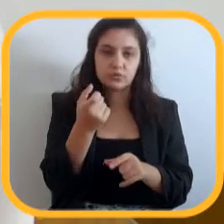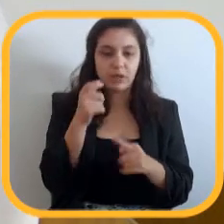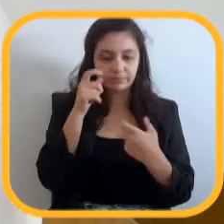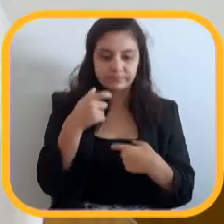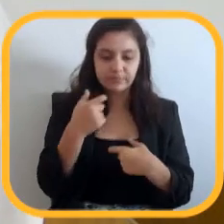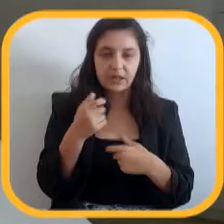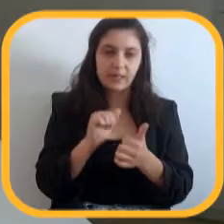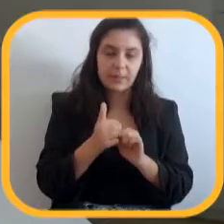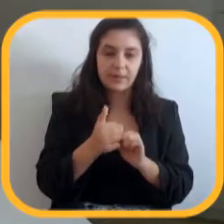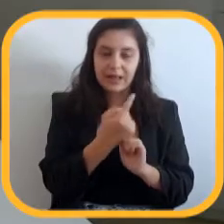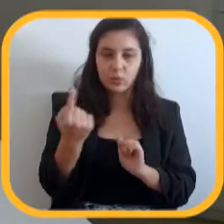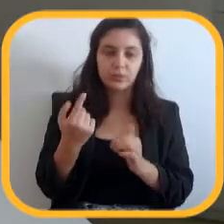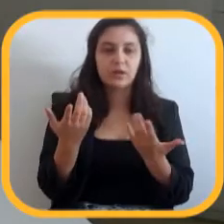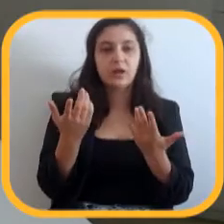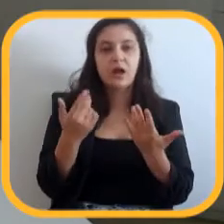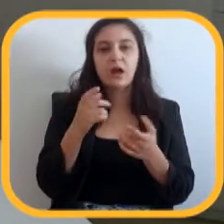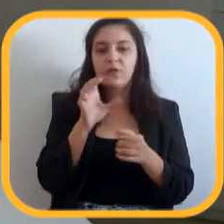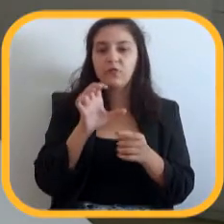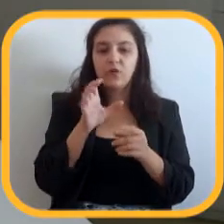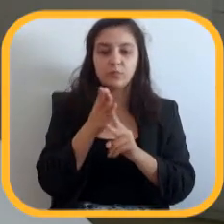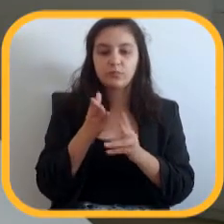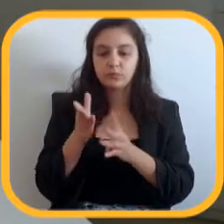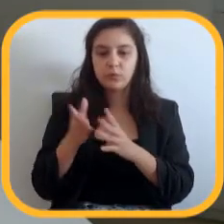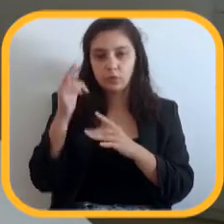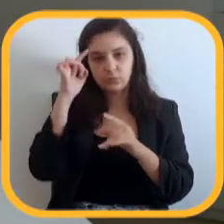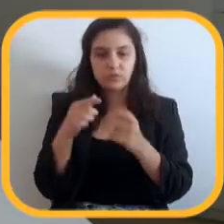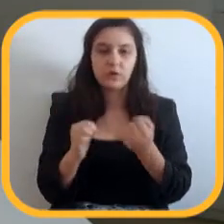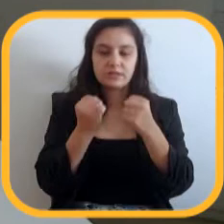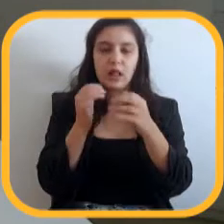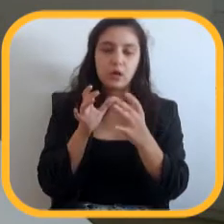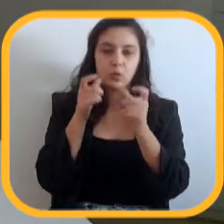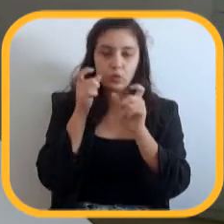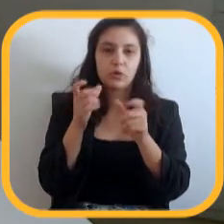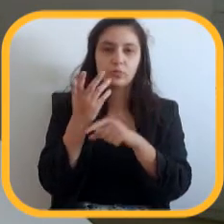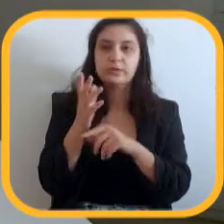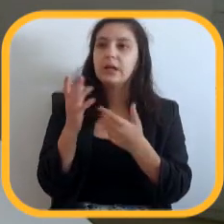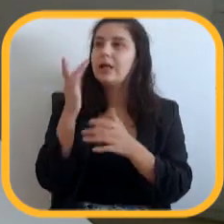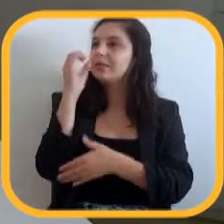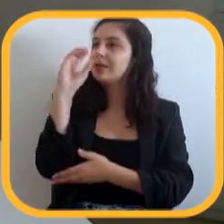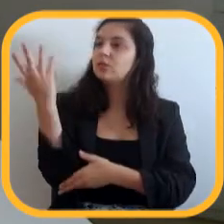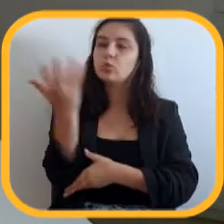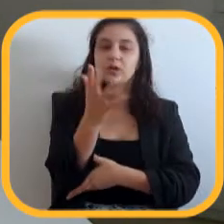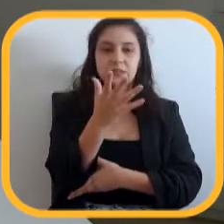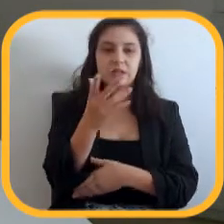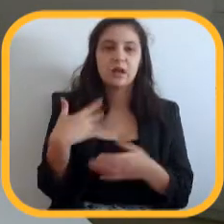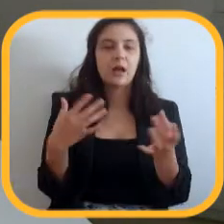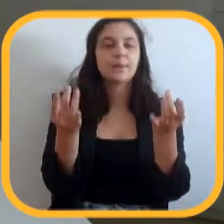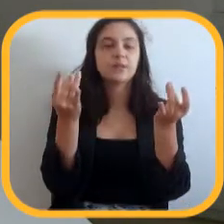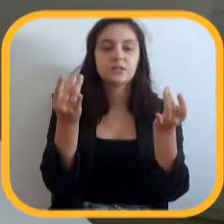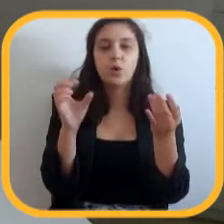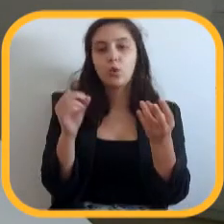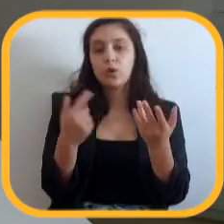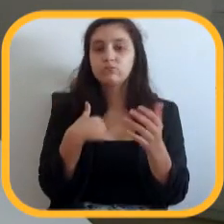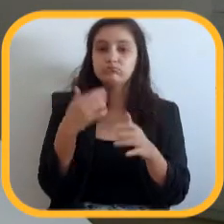adapta melhor a eles. Há várias estratégias para controlar a ansiedade. O contacto com a natureza, a meditação